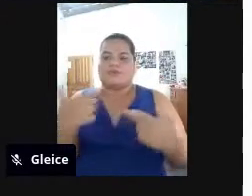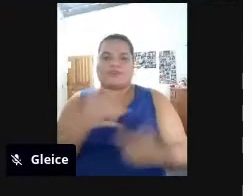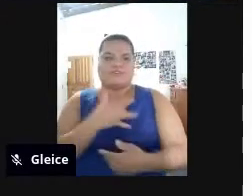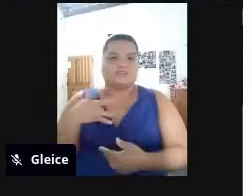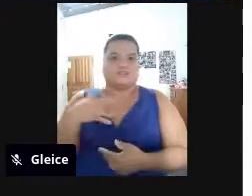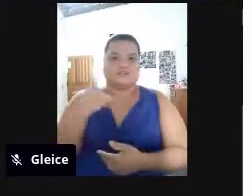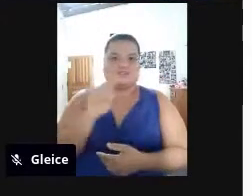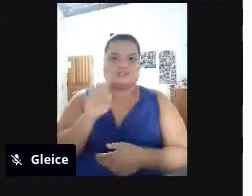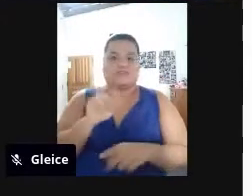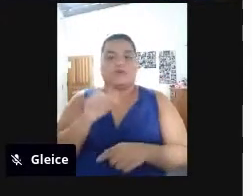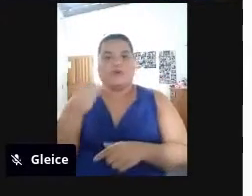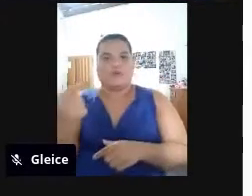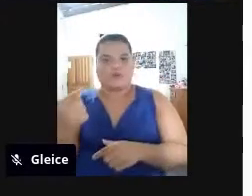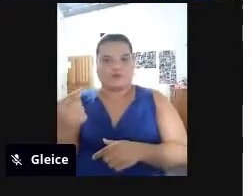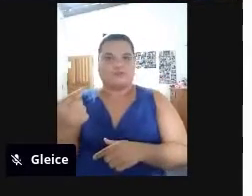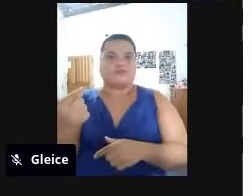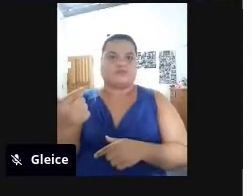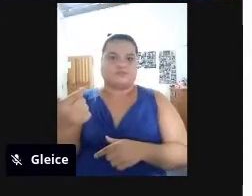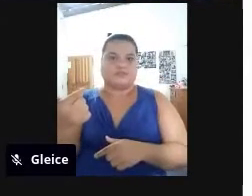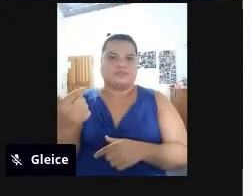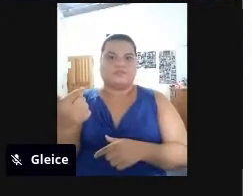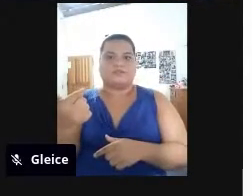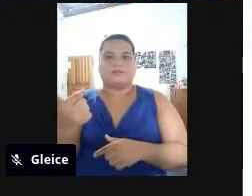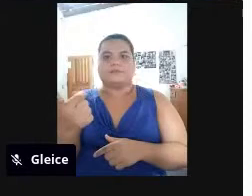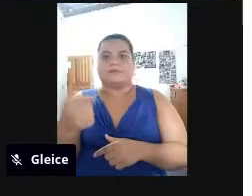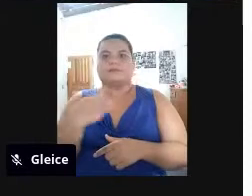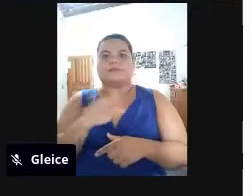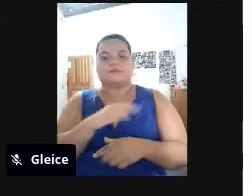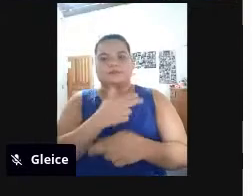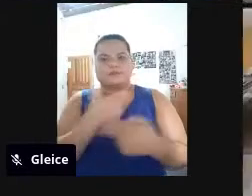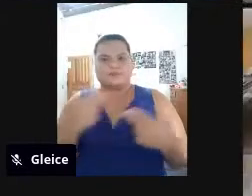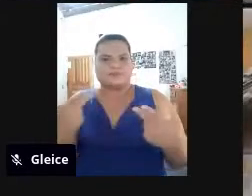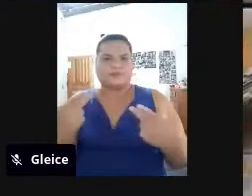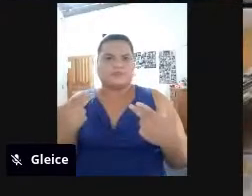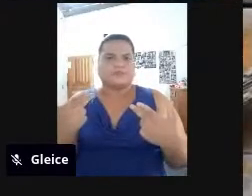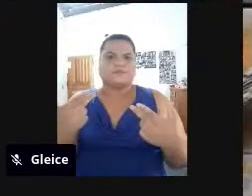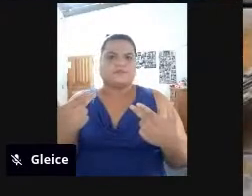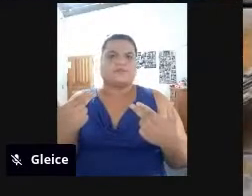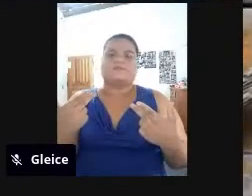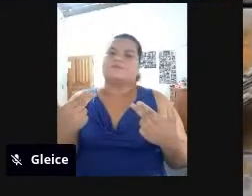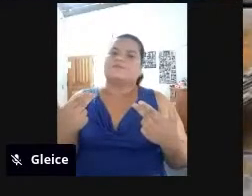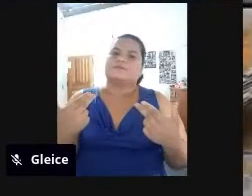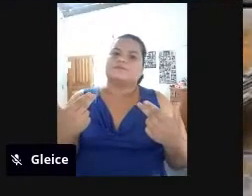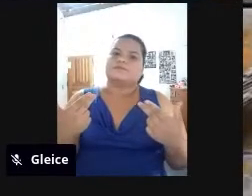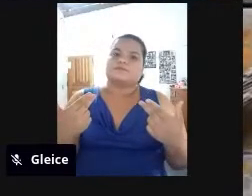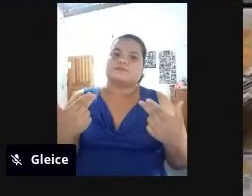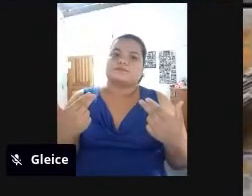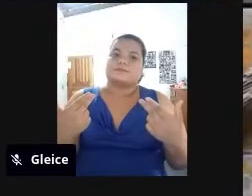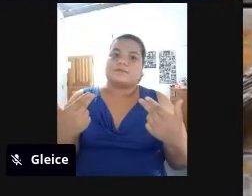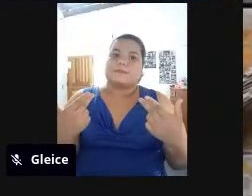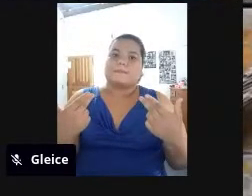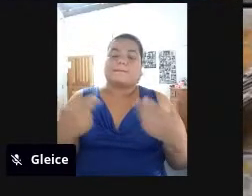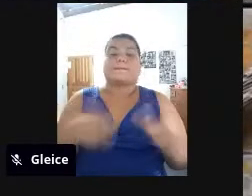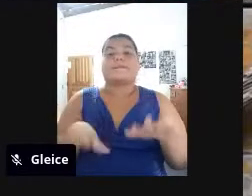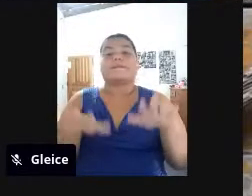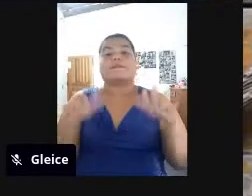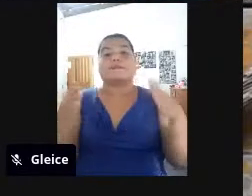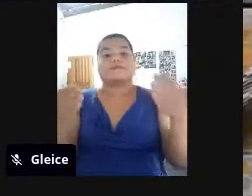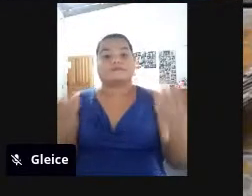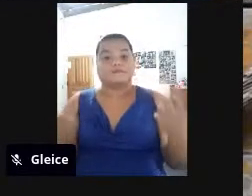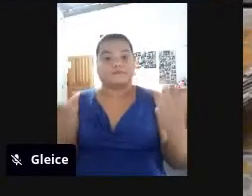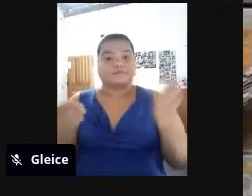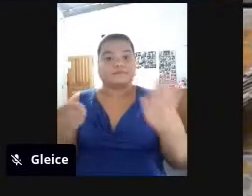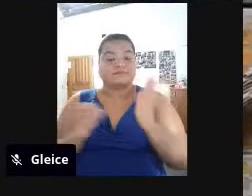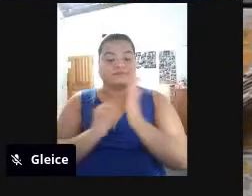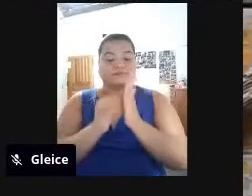utiliza opções mais refinadas, opções que não sejam integrais. E a proteína? Então,